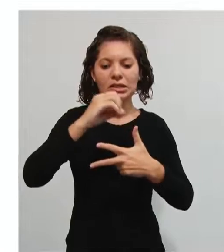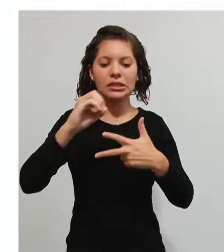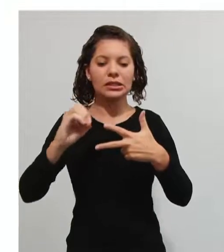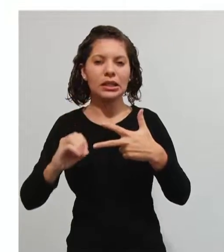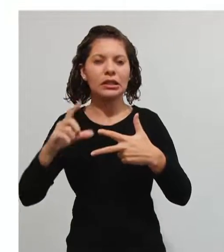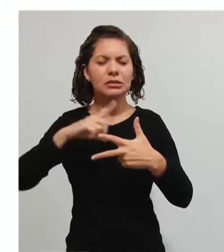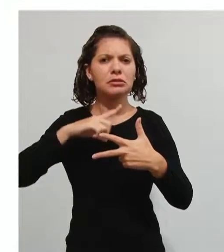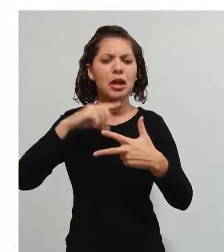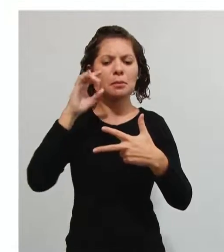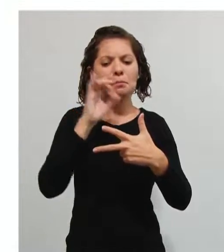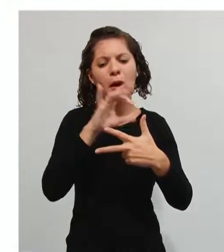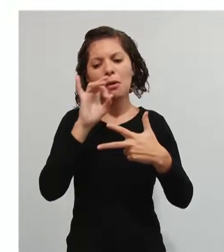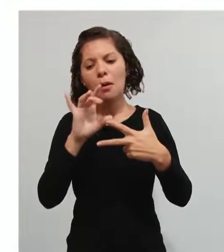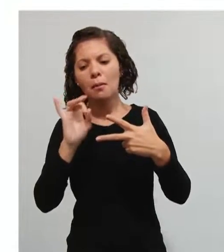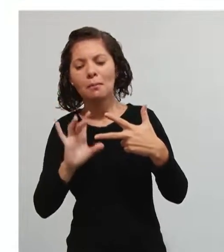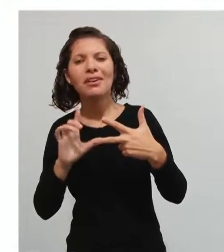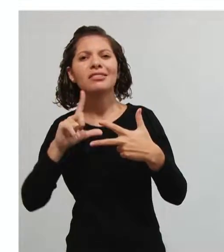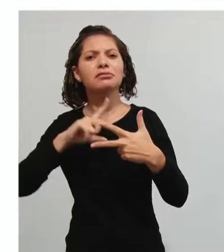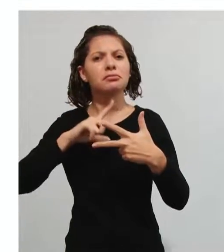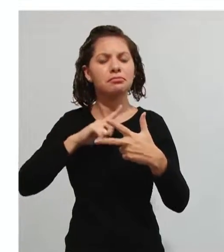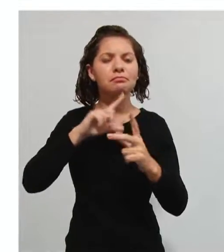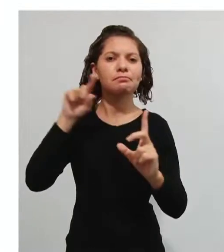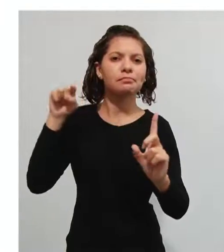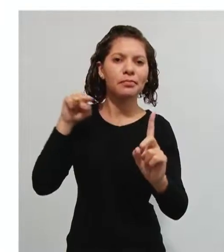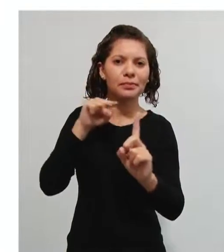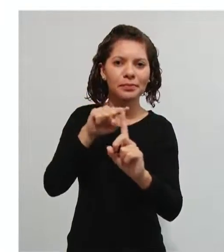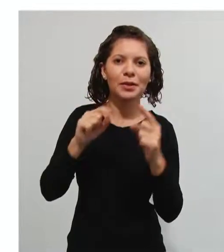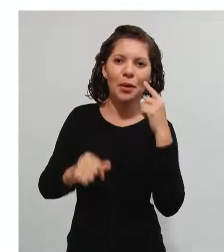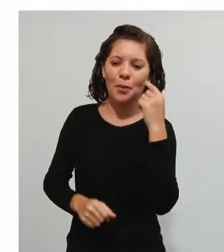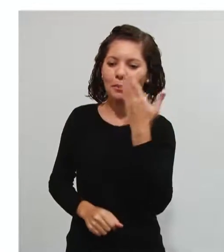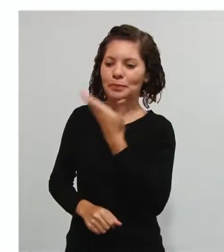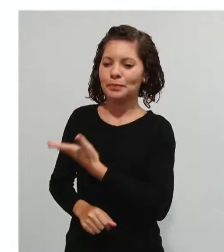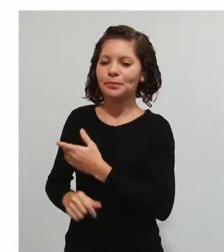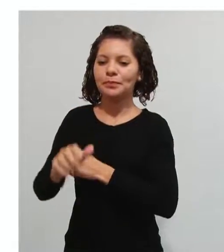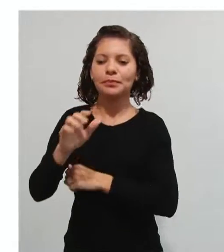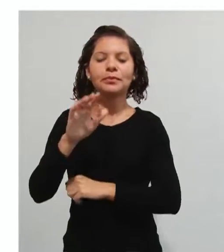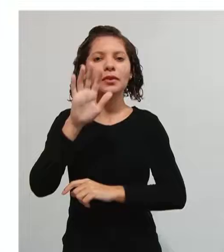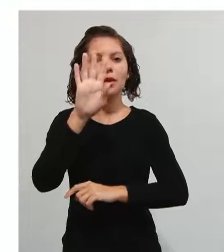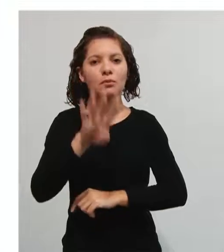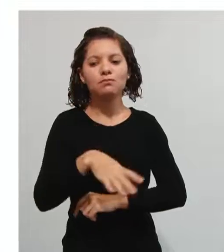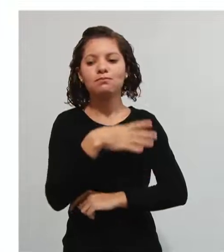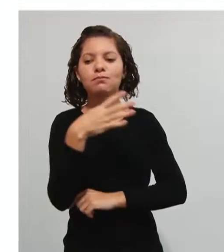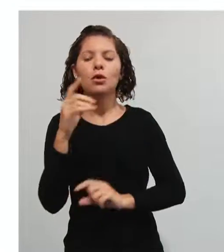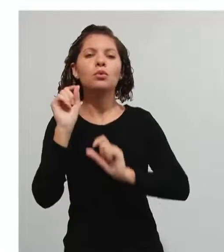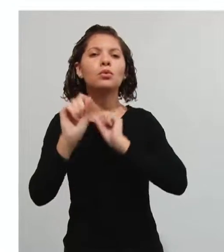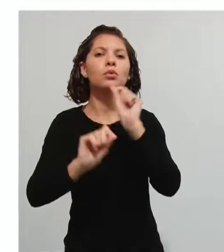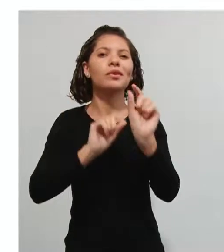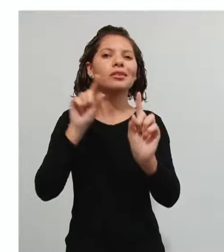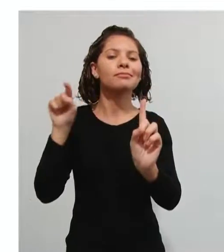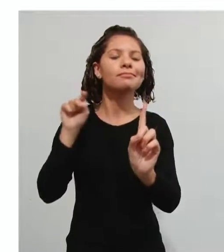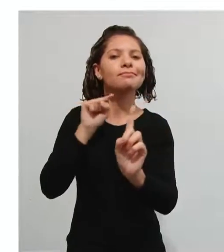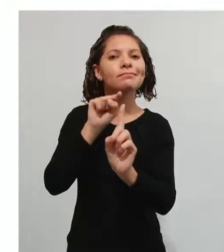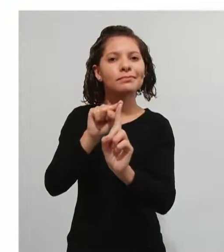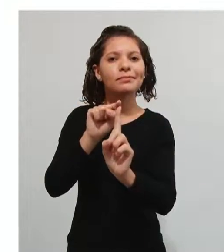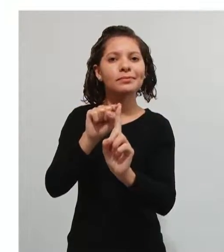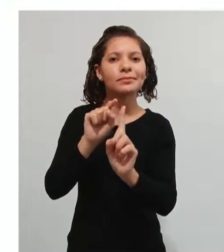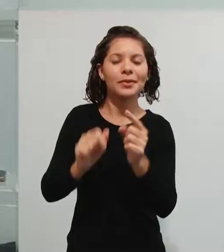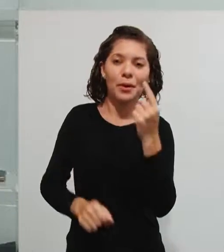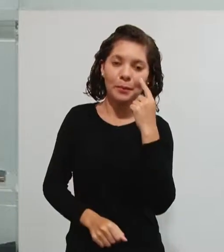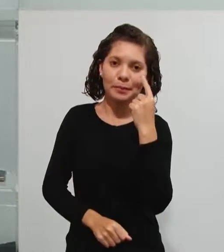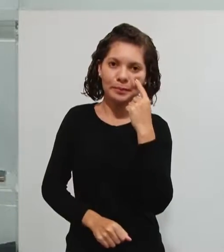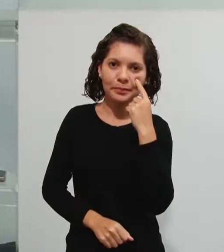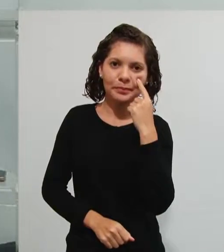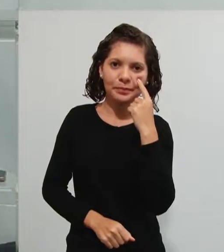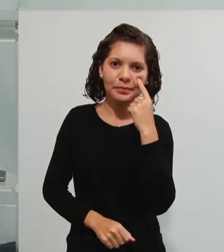suas funções aqui estabelecido em regras. E quais são essas funções? Tem as funções